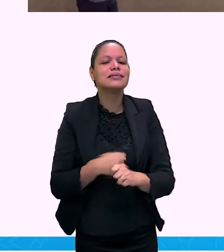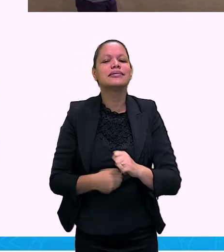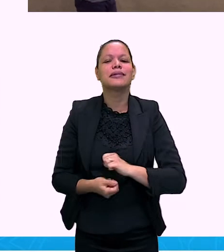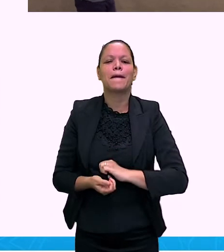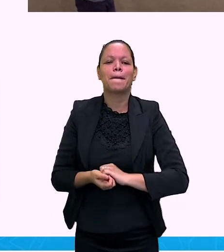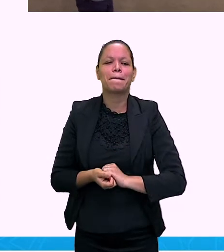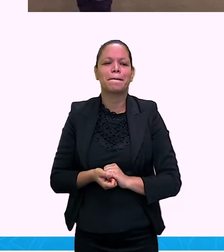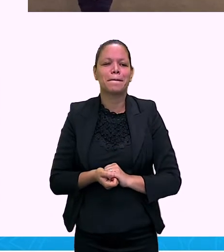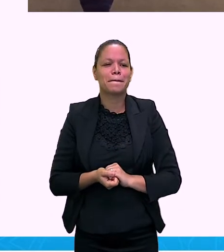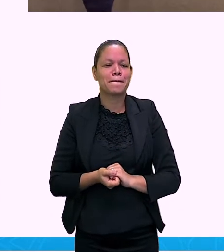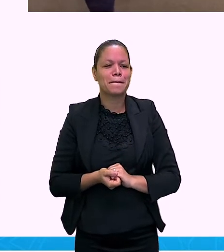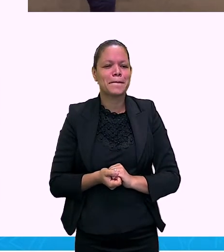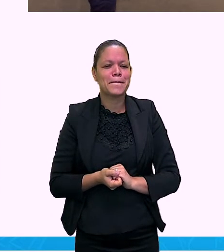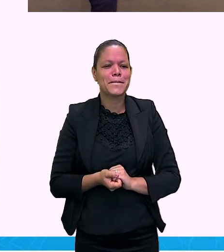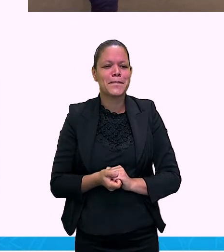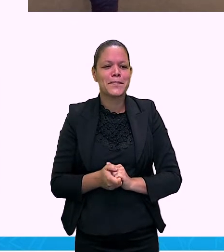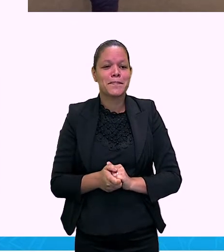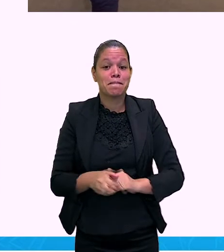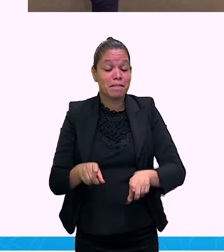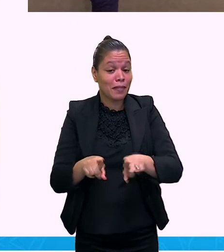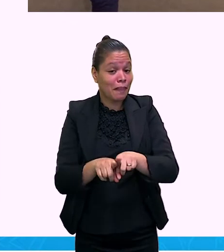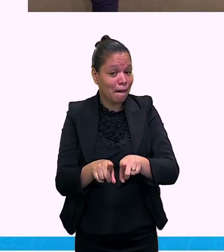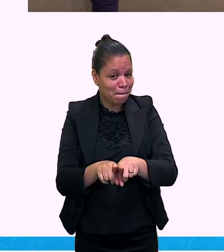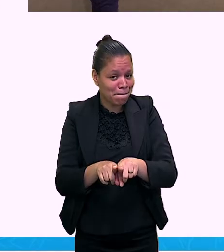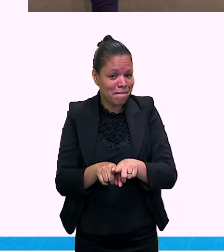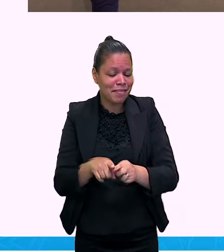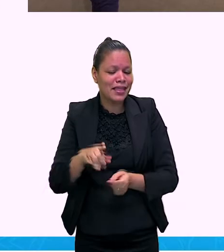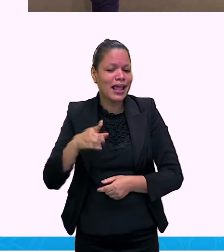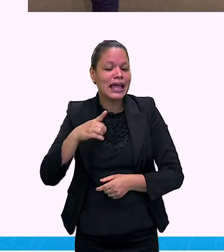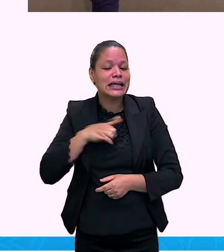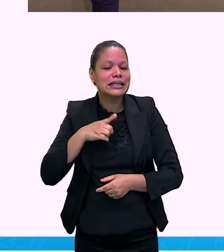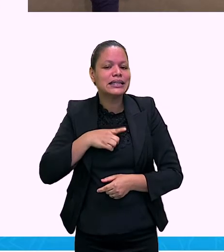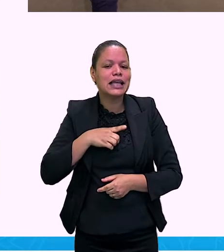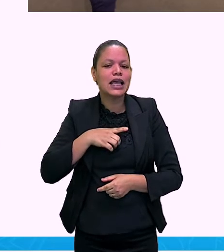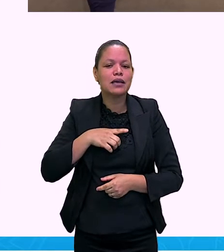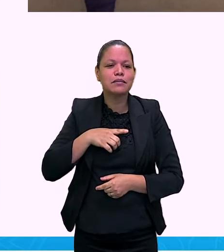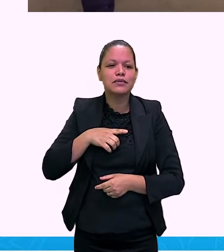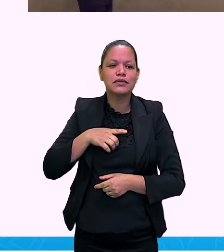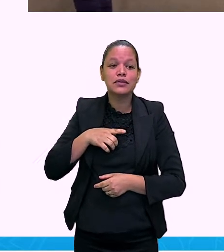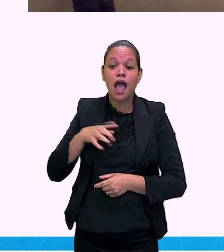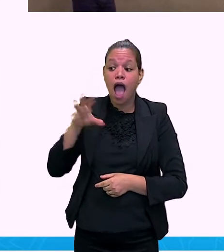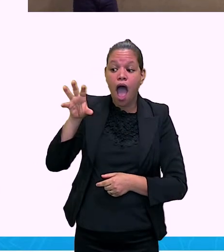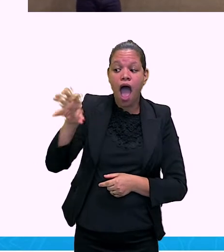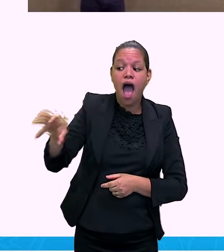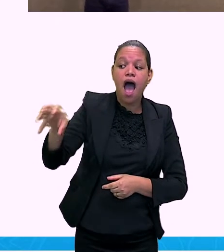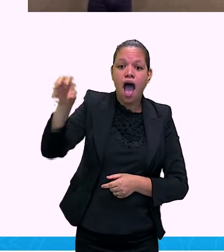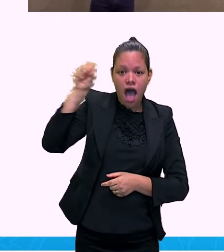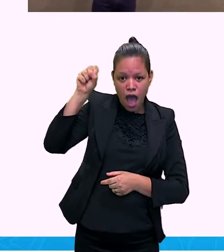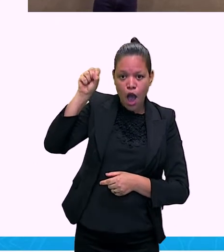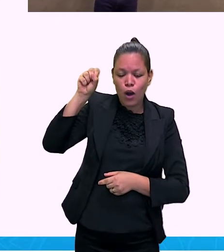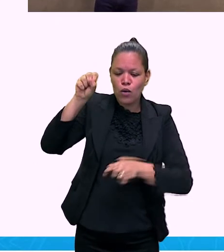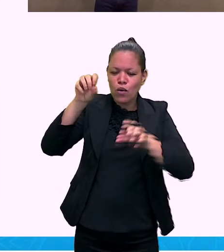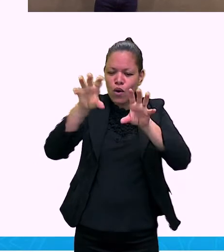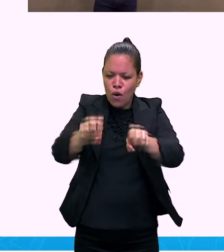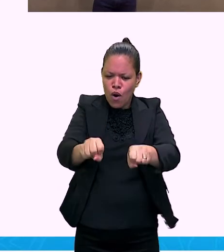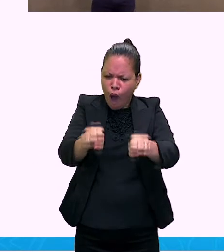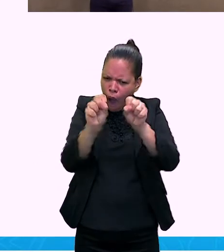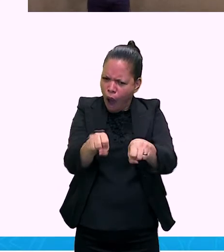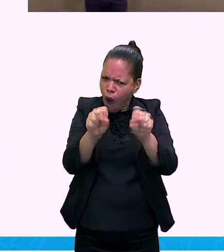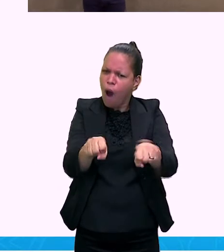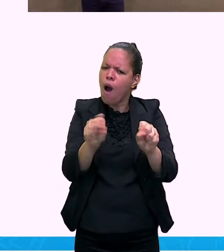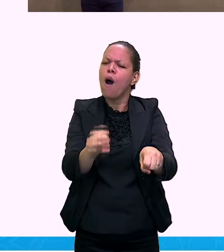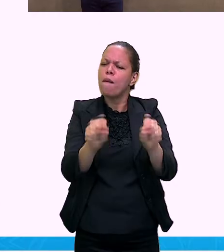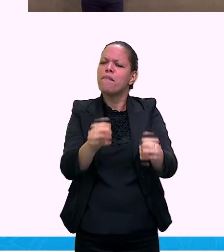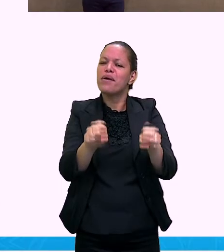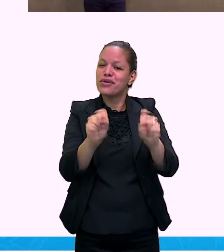peixes, né, aqui nessa imagem aqui nós temos a colheita de um tubérculo muito conhecido, que é a mandioca, né? Nós